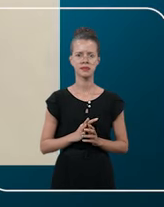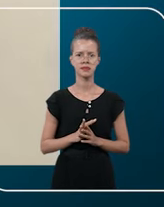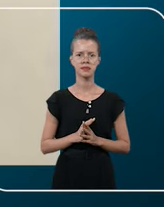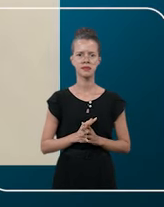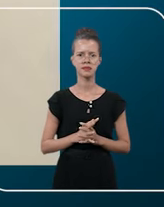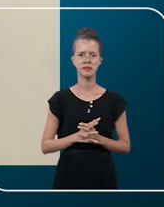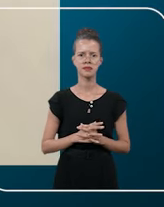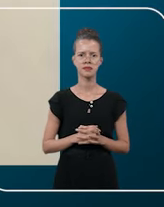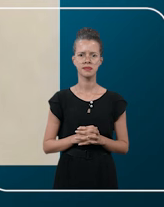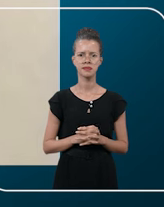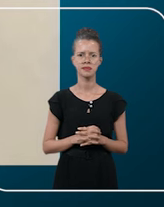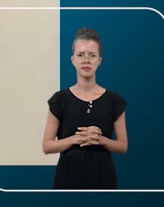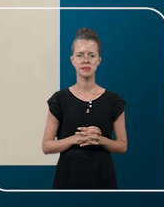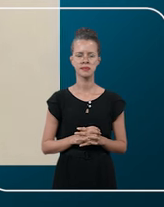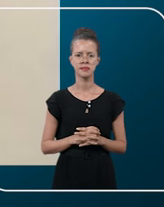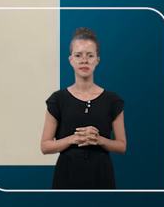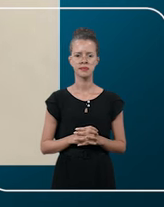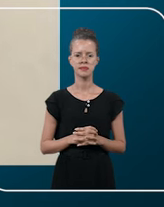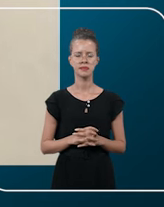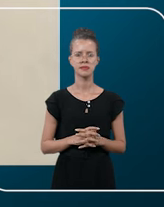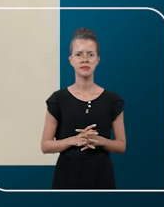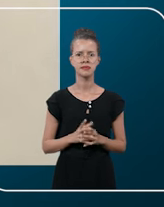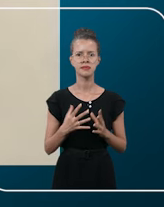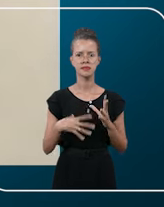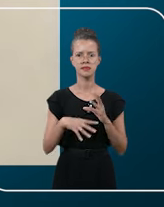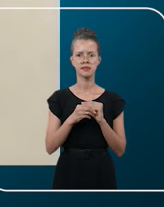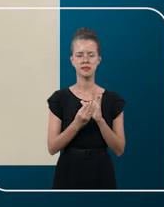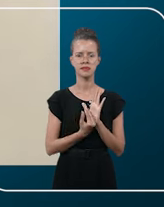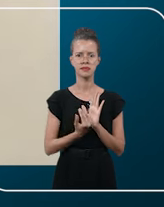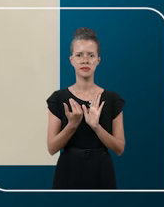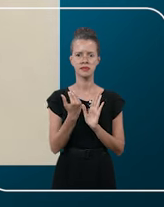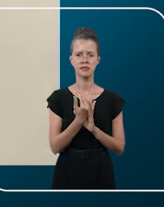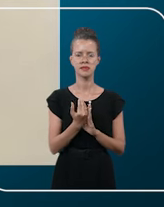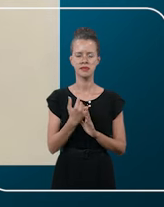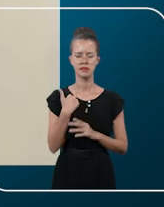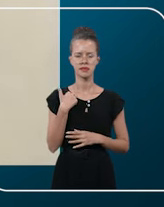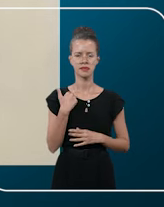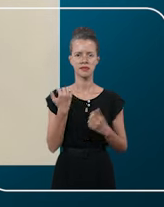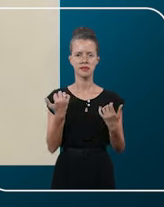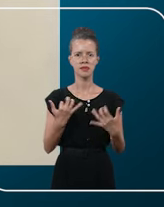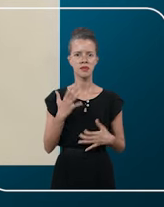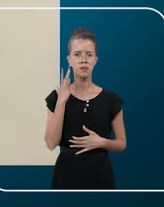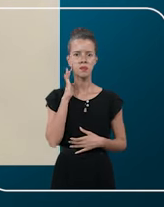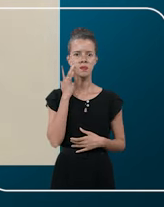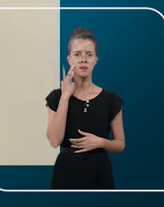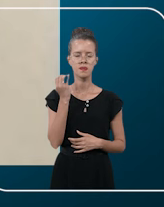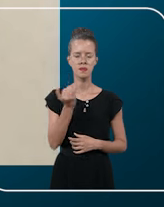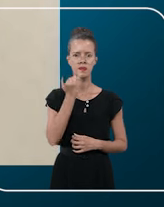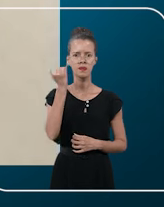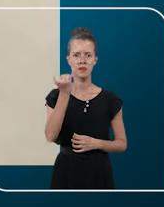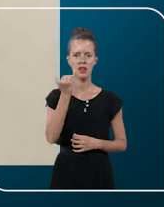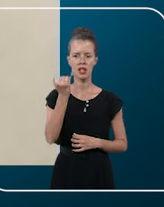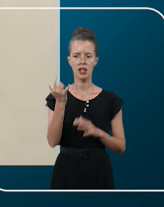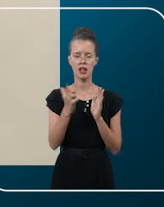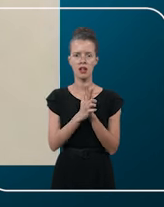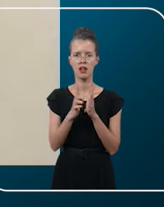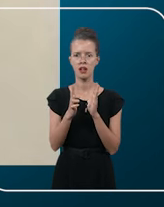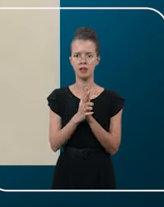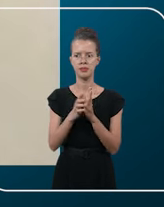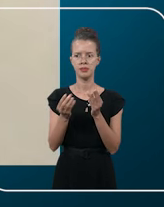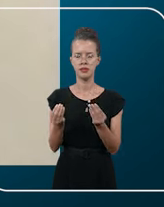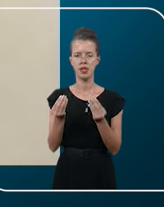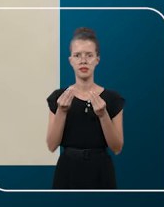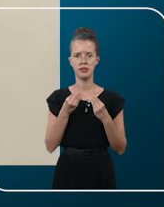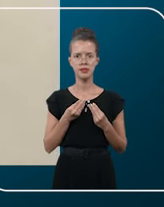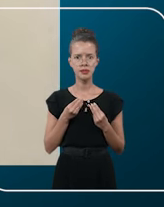Sim, complementando, eu acho que é importante de ter em mãos o prontuário, né? Nós destacamos aqui ao longo